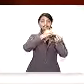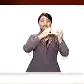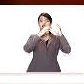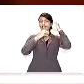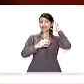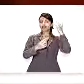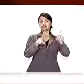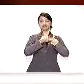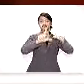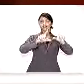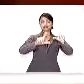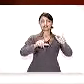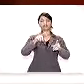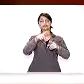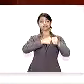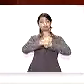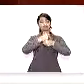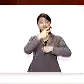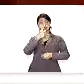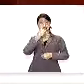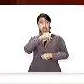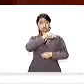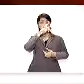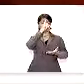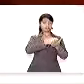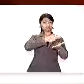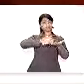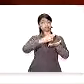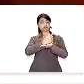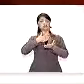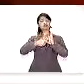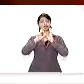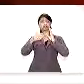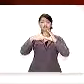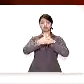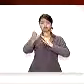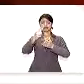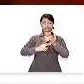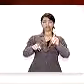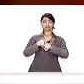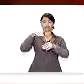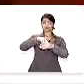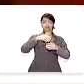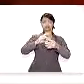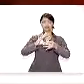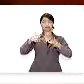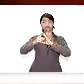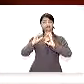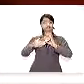dividida conforme relatório e voto previamente disponibilizados entendo que as contas estão maculadas em razão do